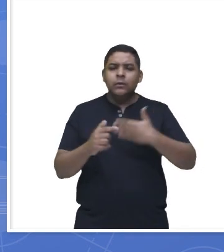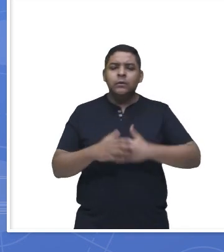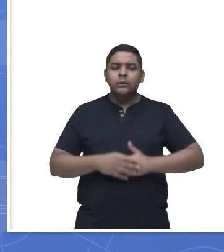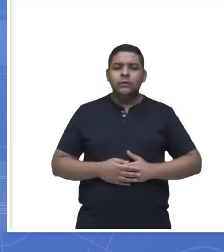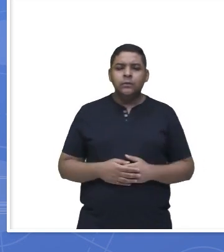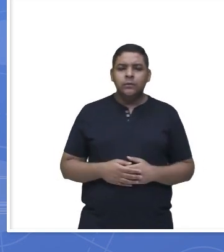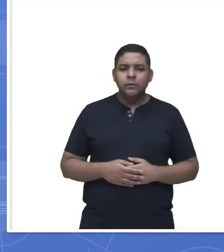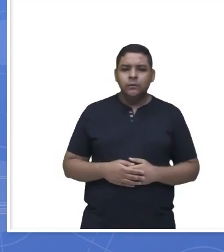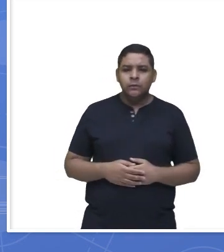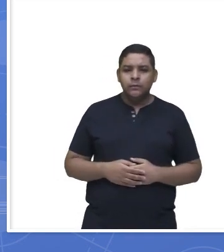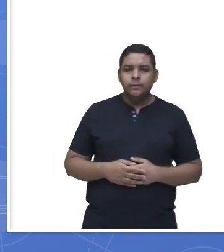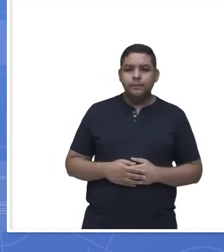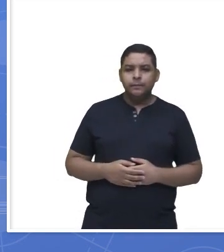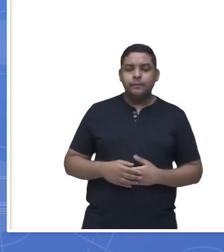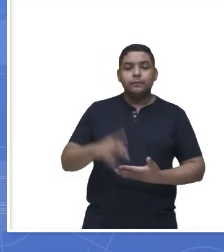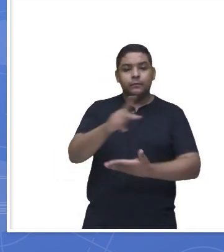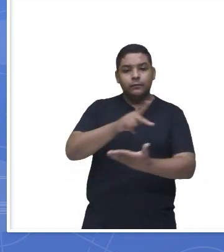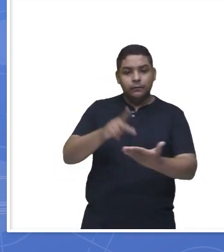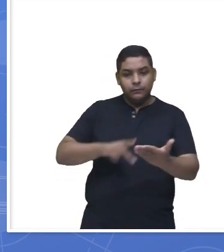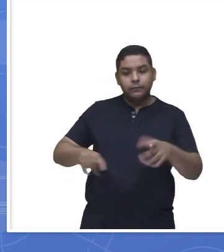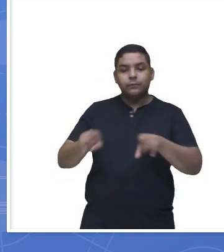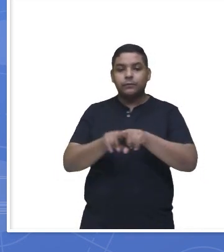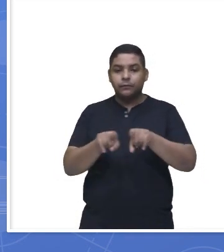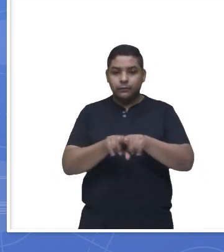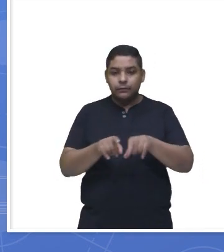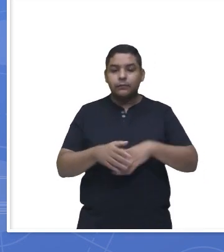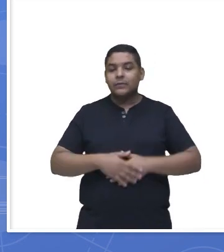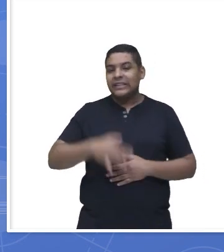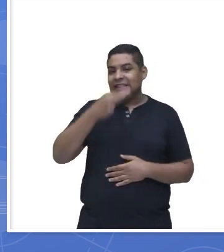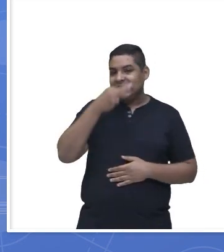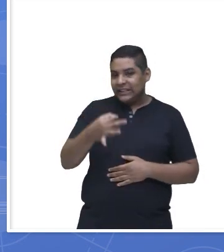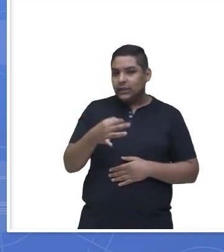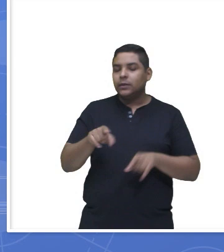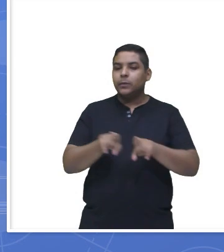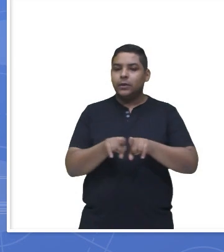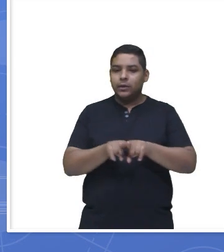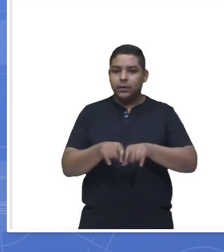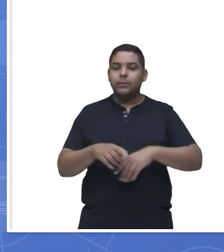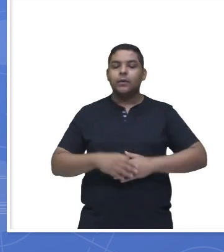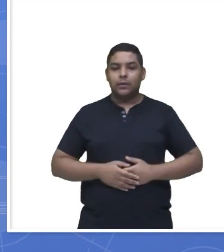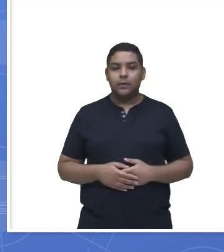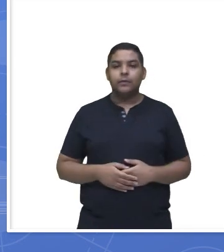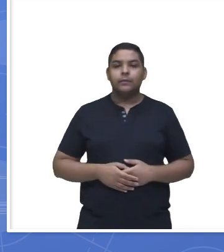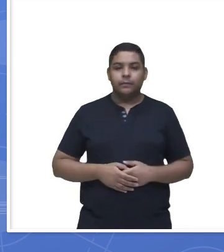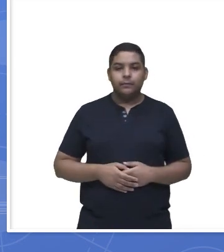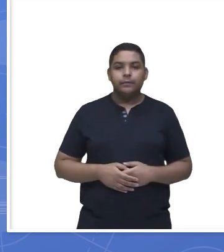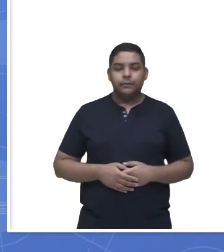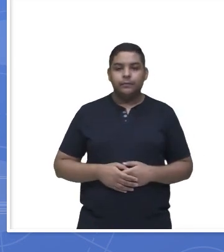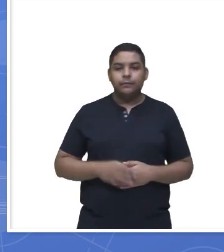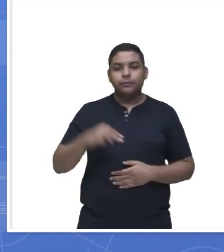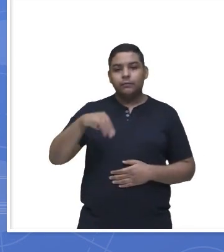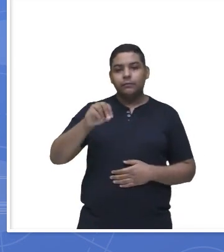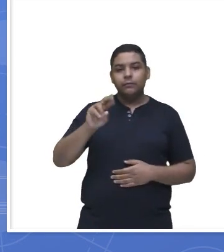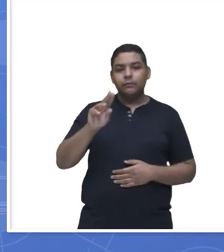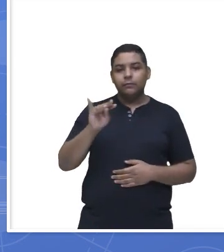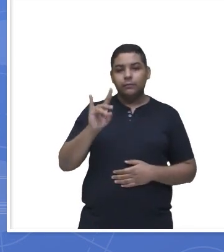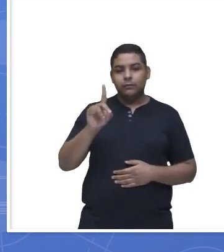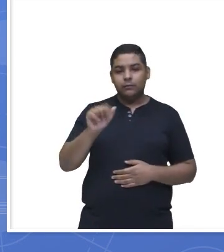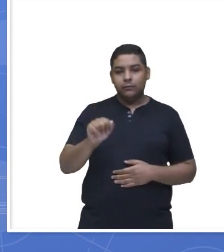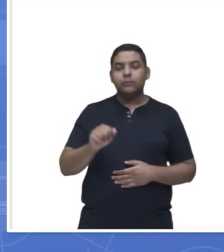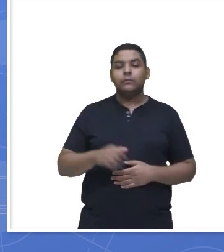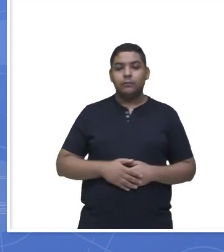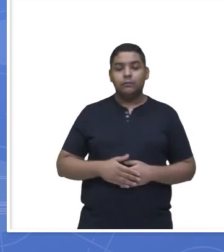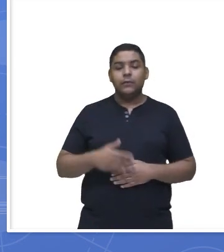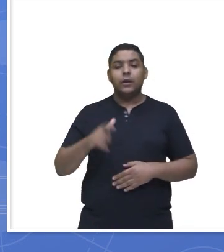nos seus poemas, e também a crítica veio por conta dessa questão mórbida presente na sua produção literária,